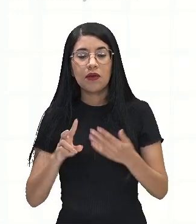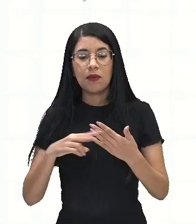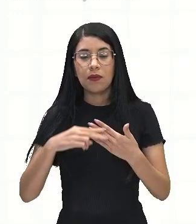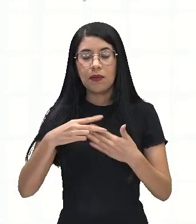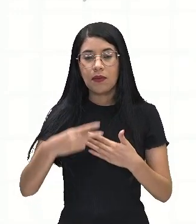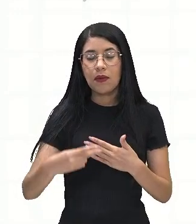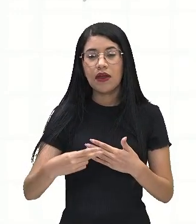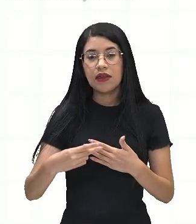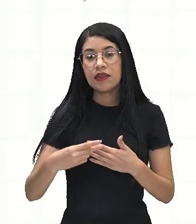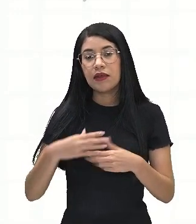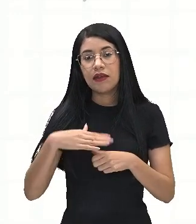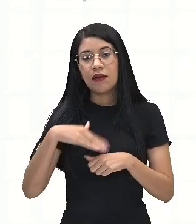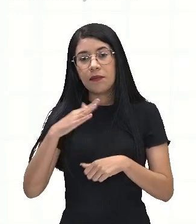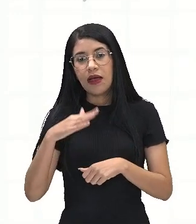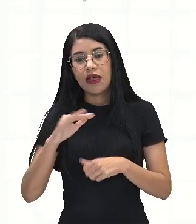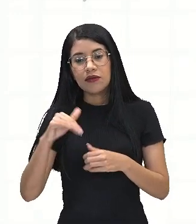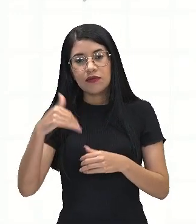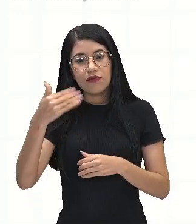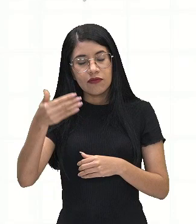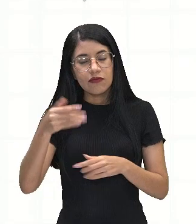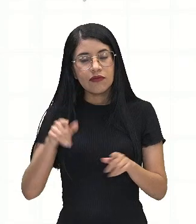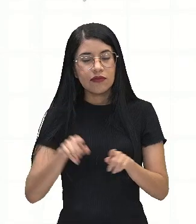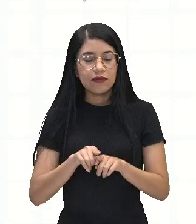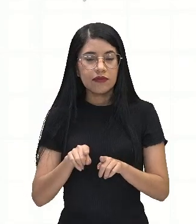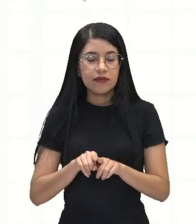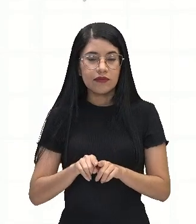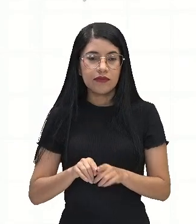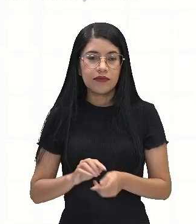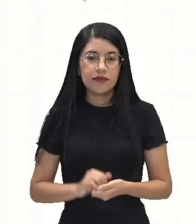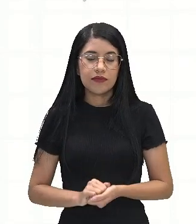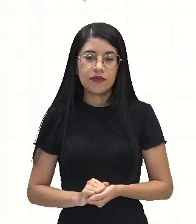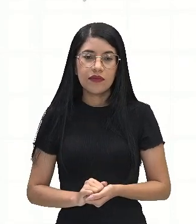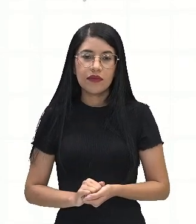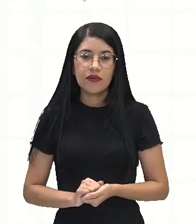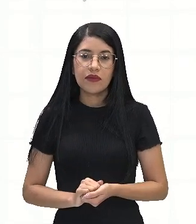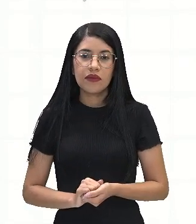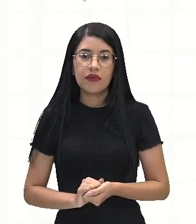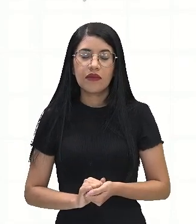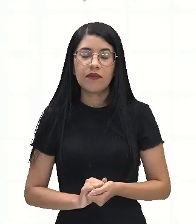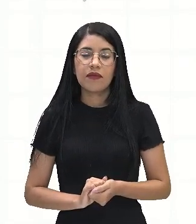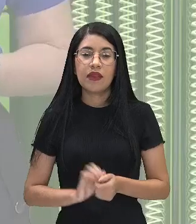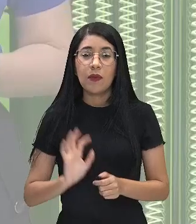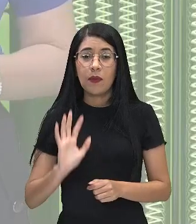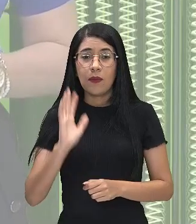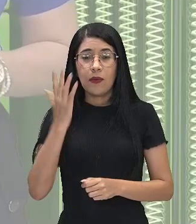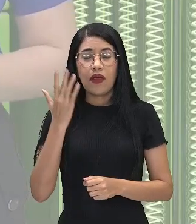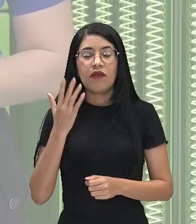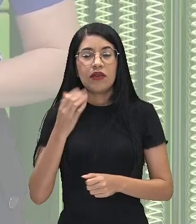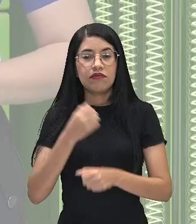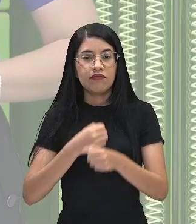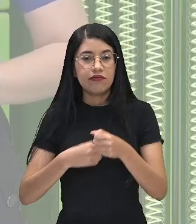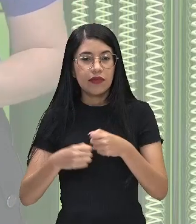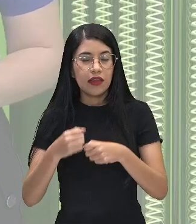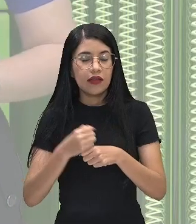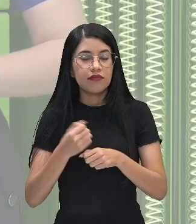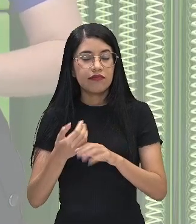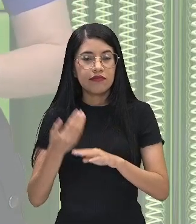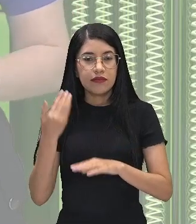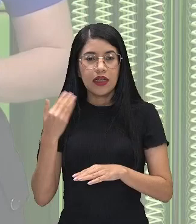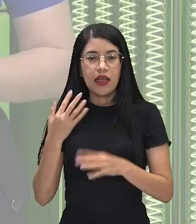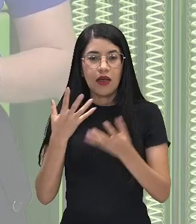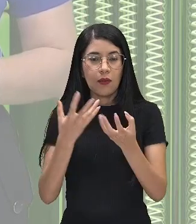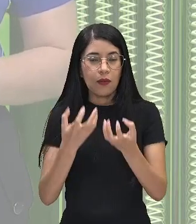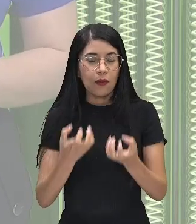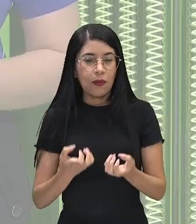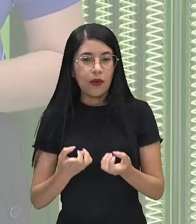foram além daqui, né? Então, nós tivemos aí como eventos da seca recente, né? Nós temos a redução